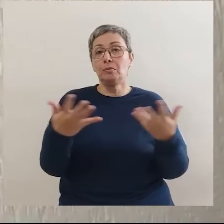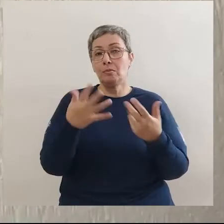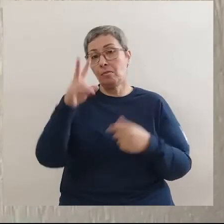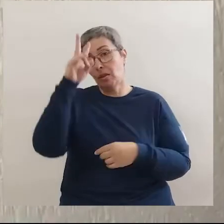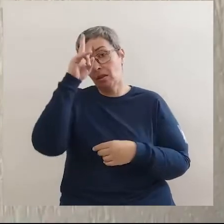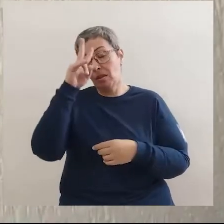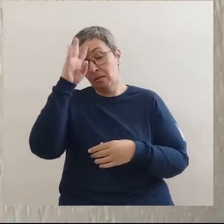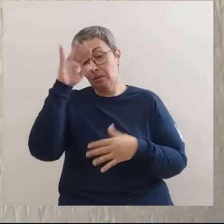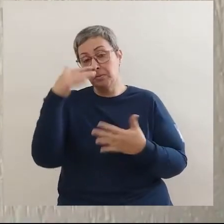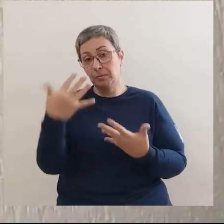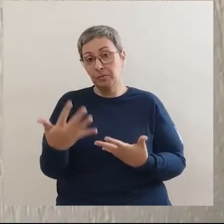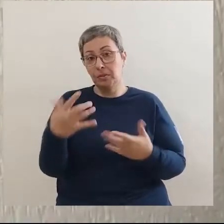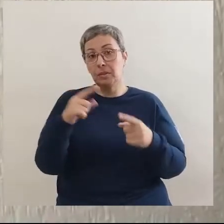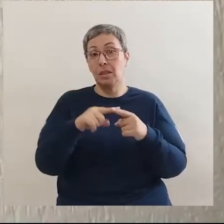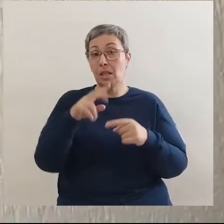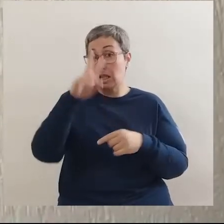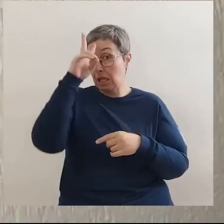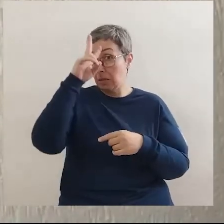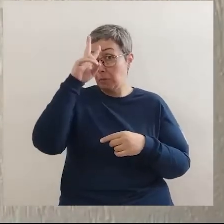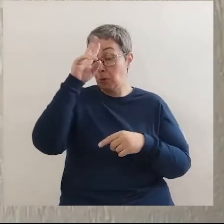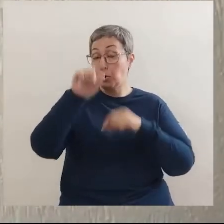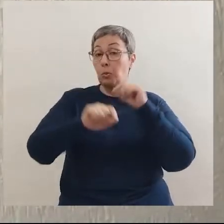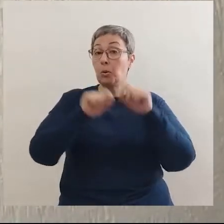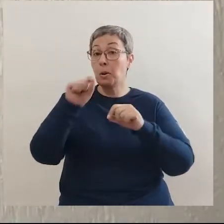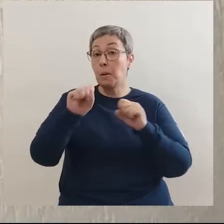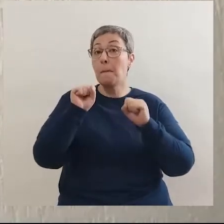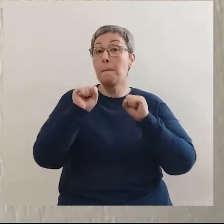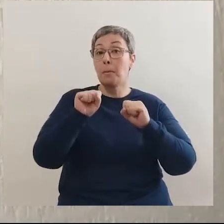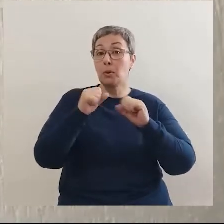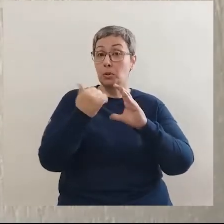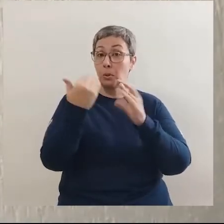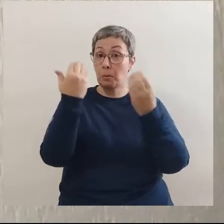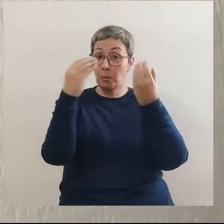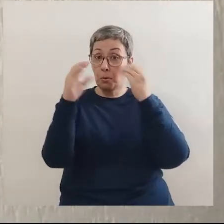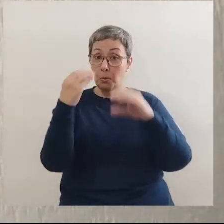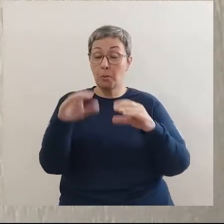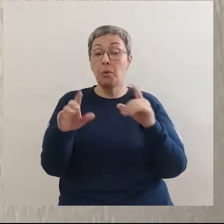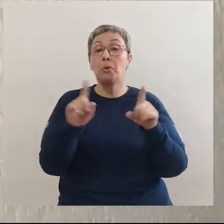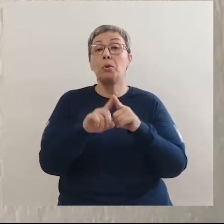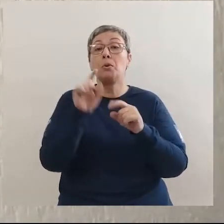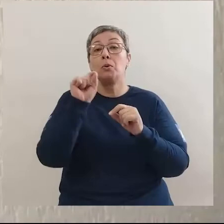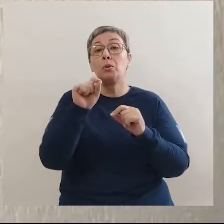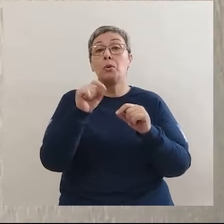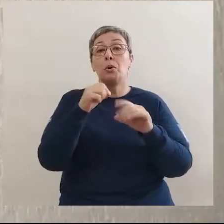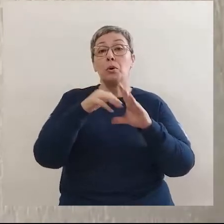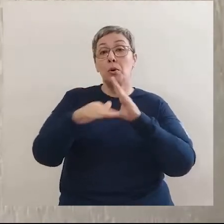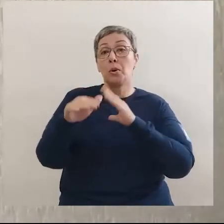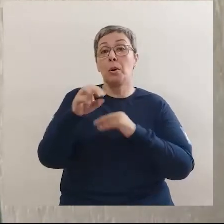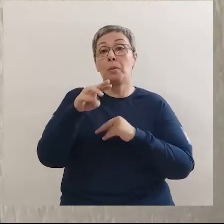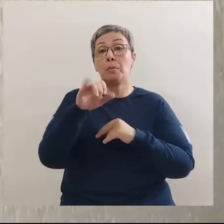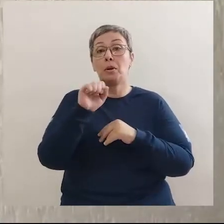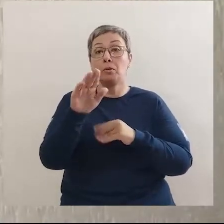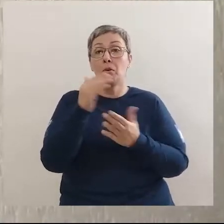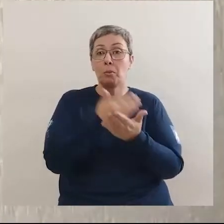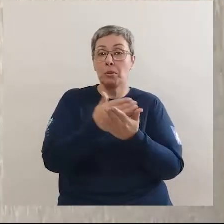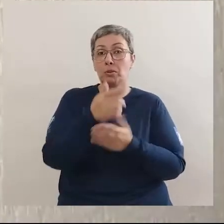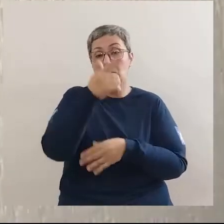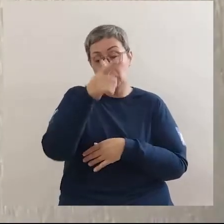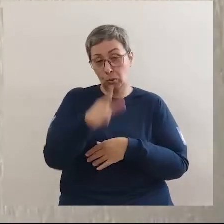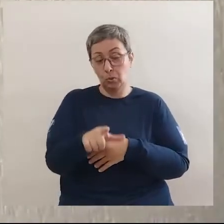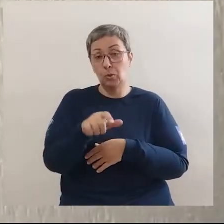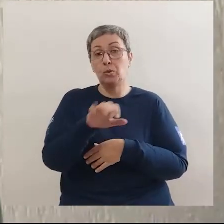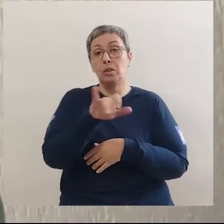né? Lembrem-se que vocês podem enviar as produções de vocês para o e-mail. Eu coloquei lá no comecinho e vou colocar de novo.